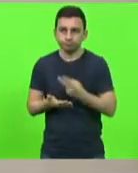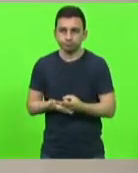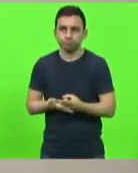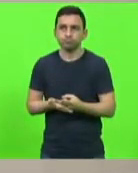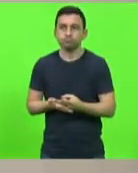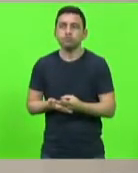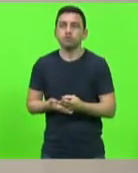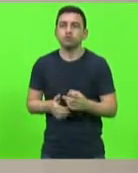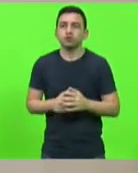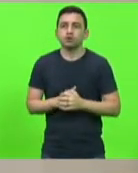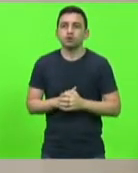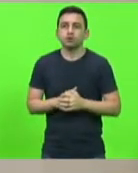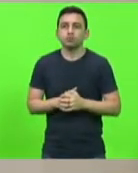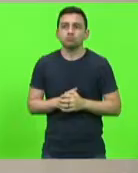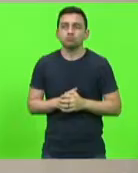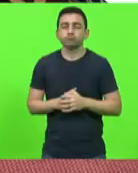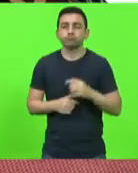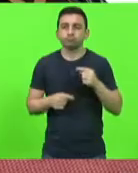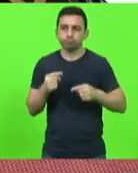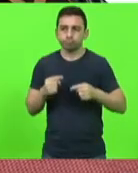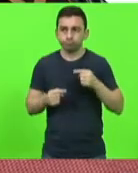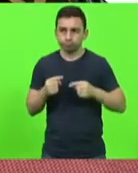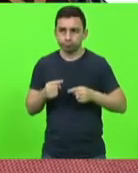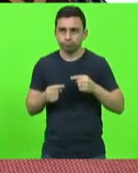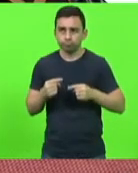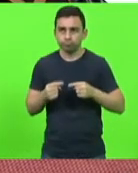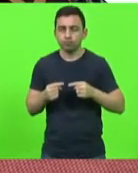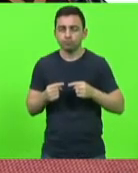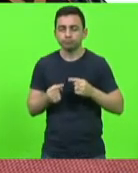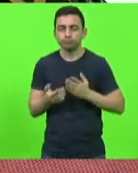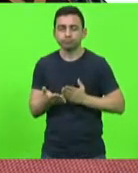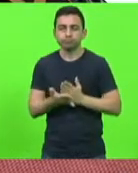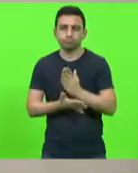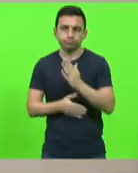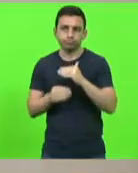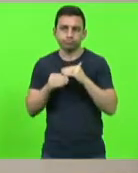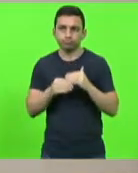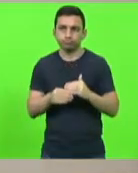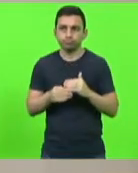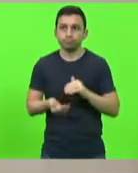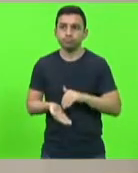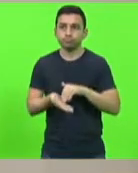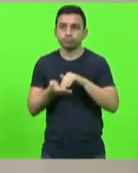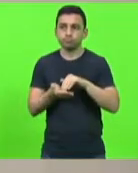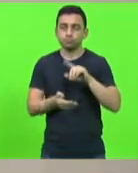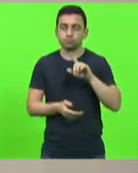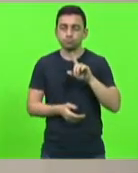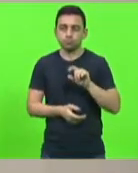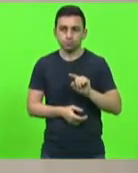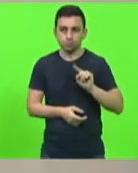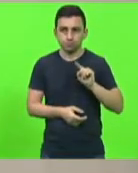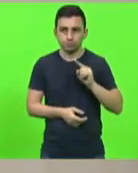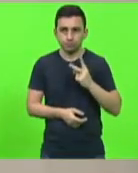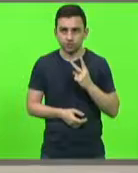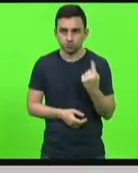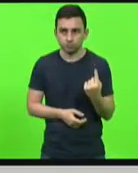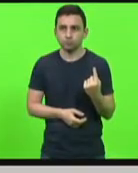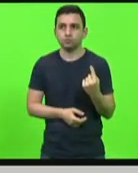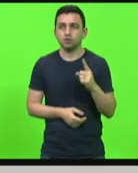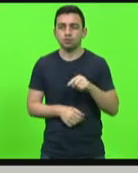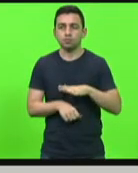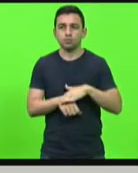votação, deputados que aprovam, permaneçam como se encontram. Aprovado por unanimidade, moção 1021, autor deputado Jessé